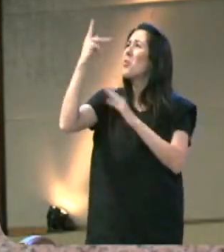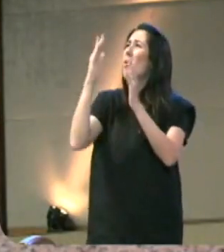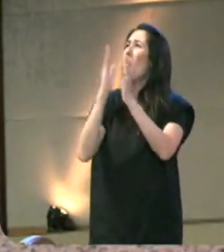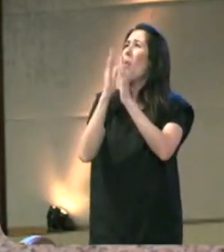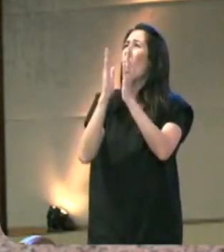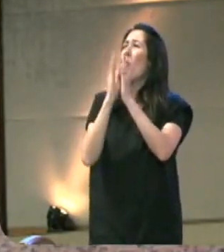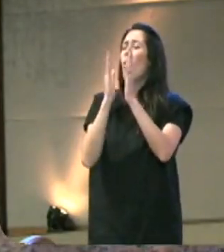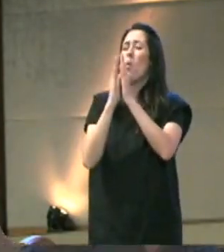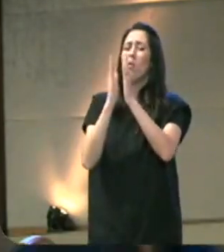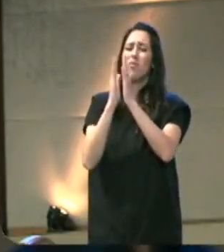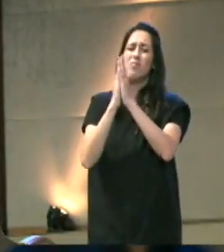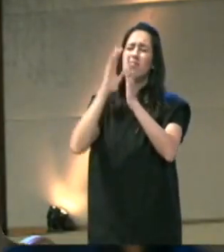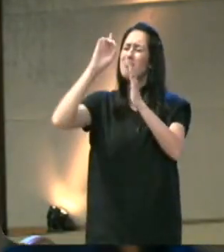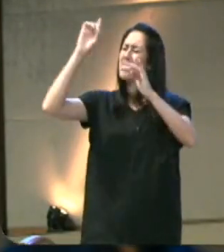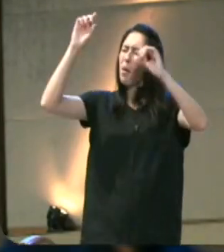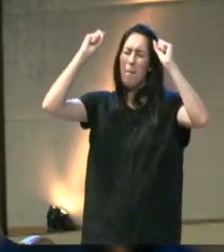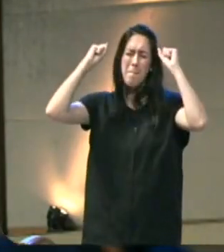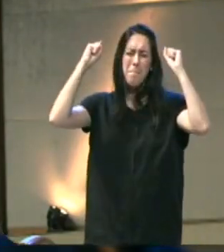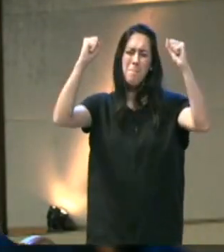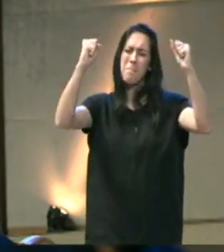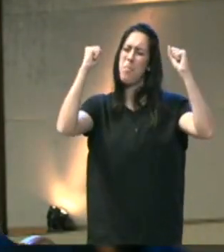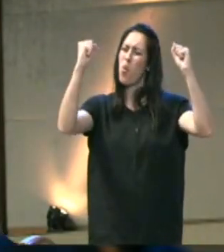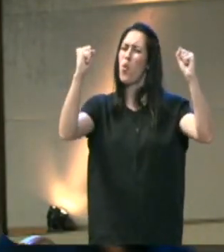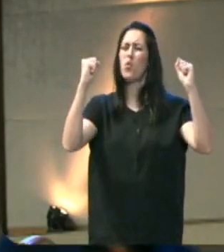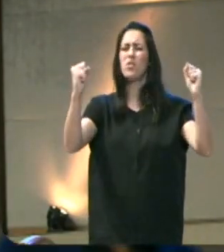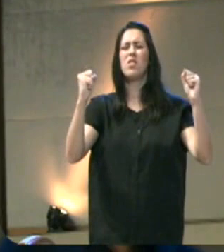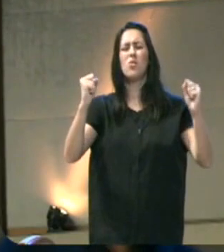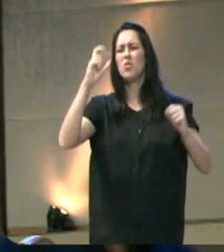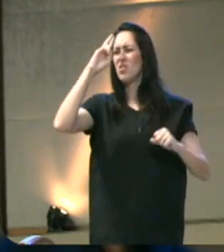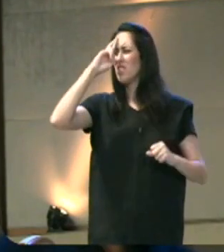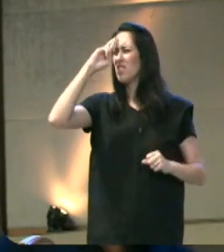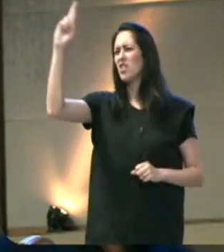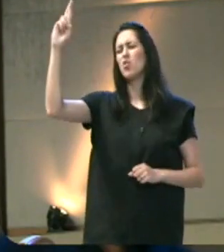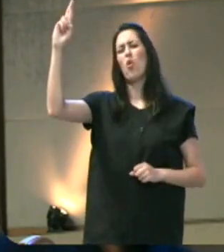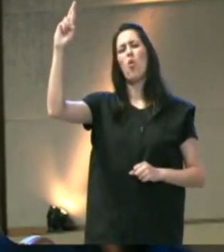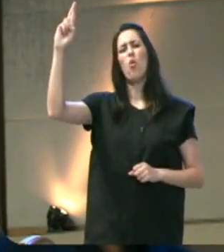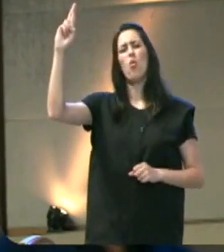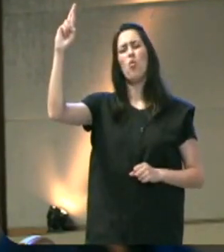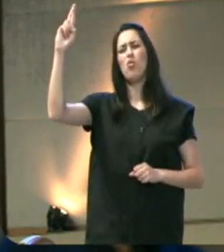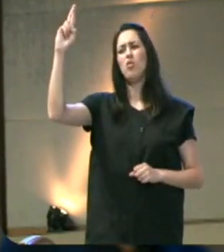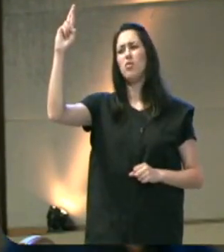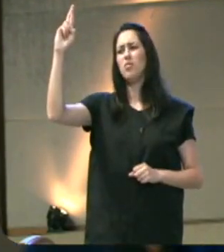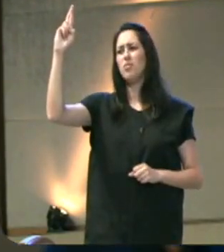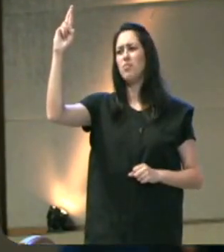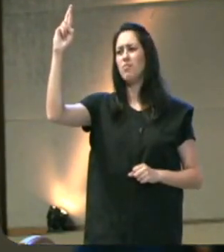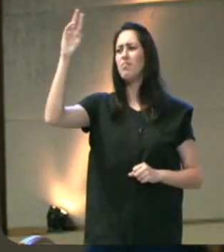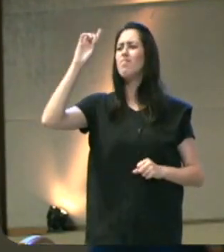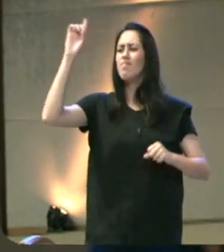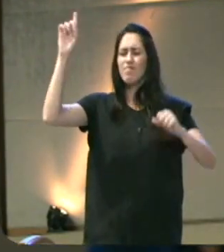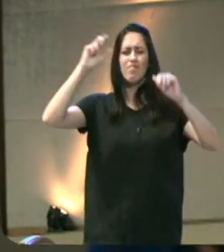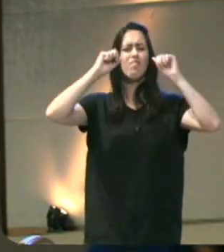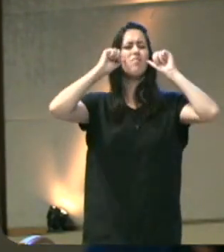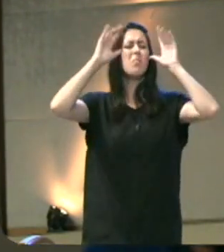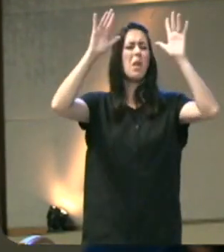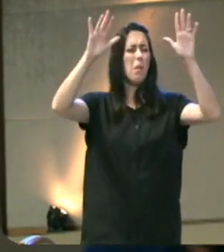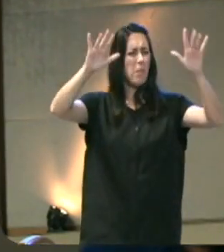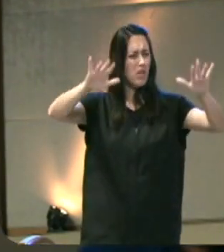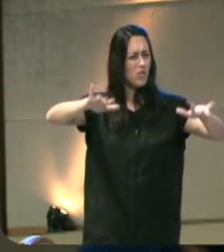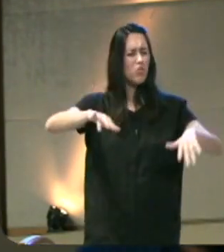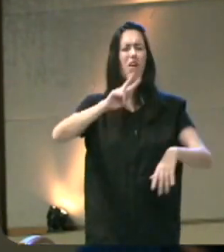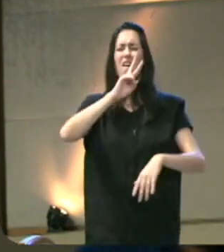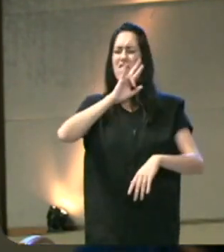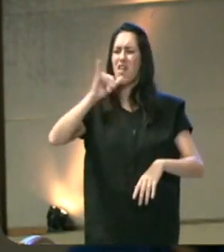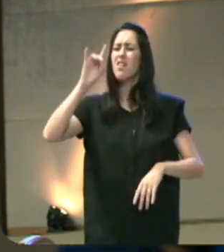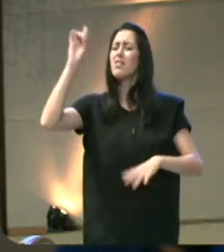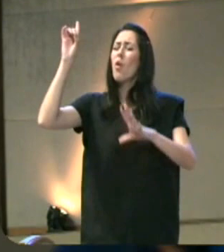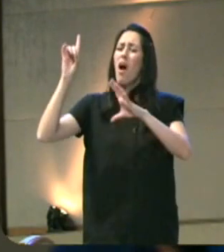essa oração é o Todo-Poderoso Senhor. E quando Ele te abençoar, Ele vai fazer porque Ele te